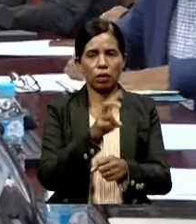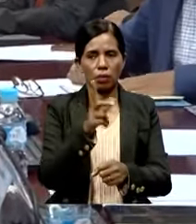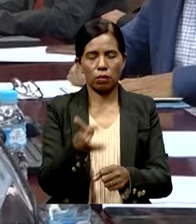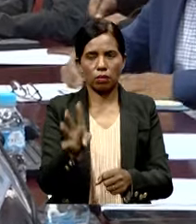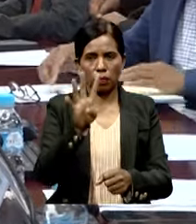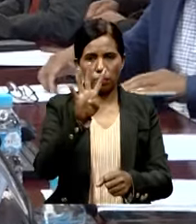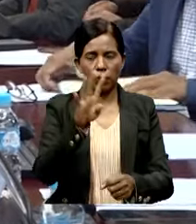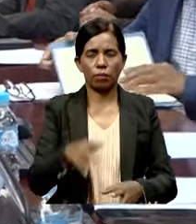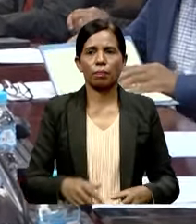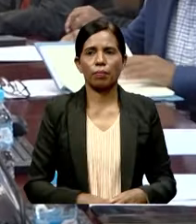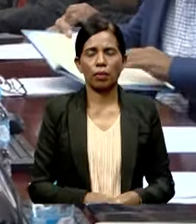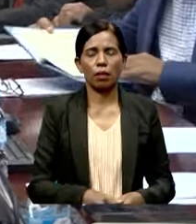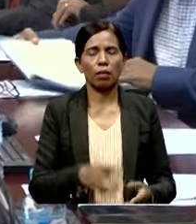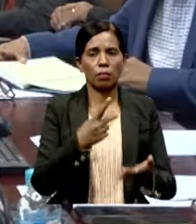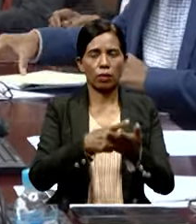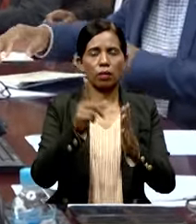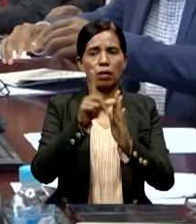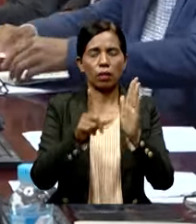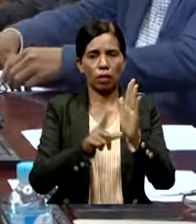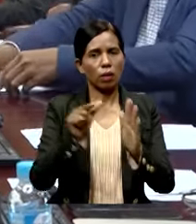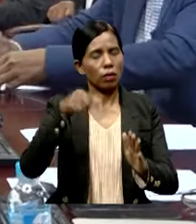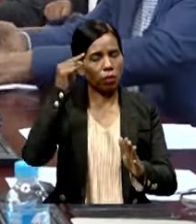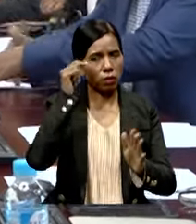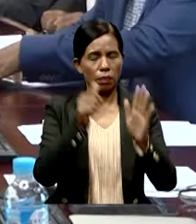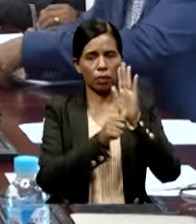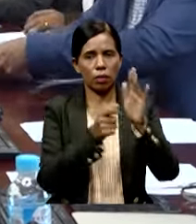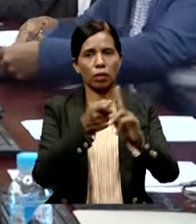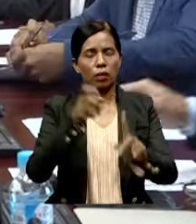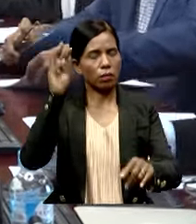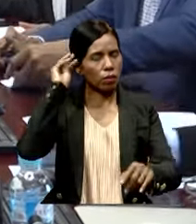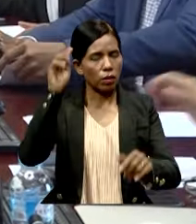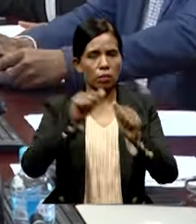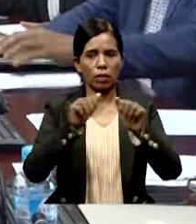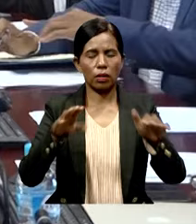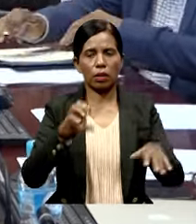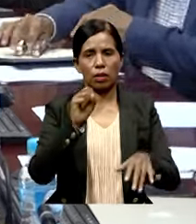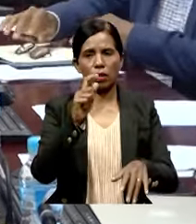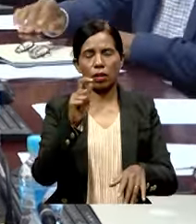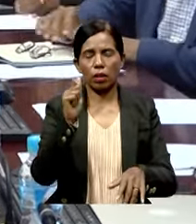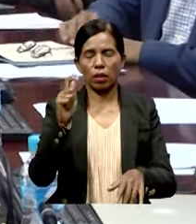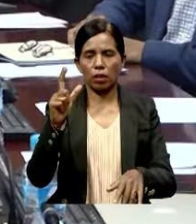resinhat. Projeto decreto governo ne apresenta russi ministro administração